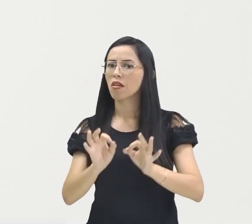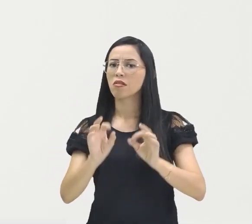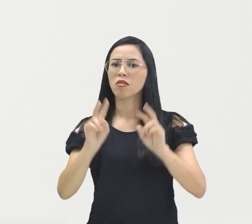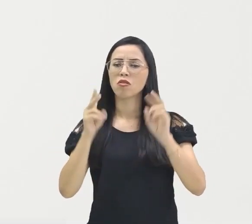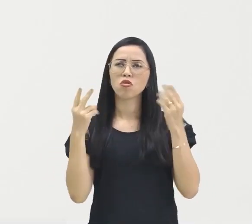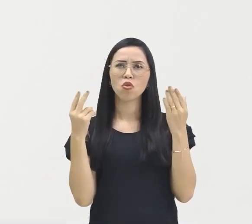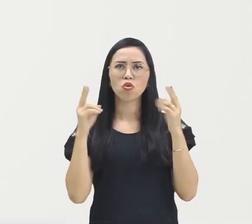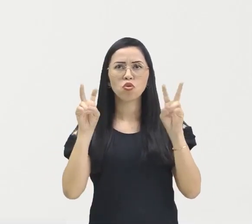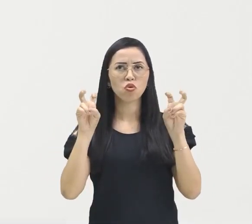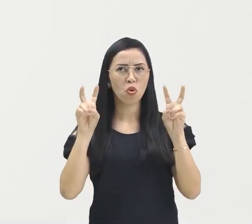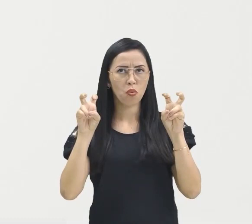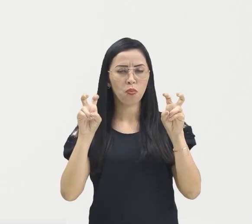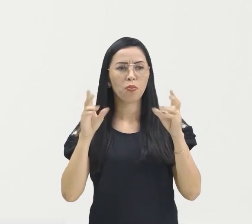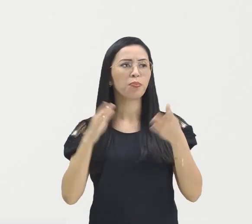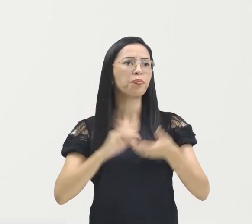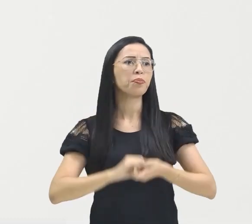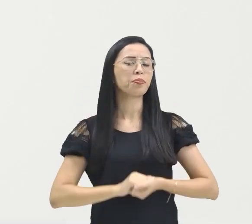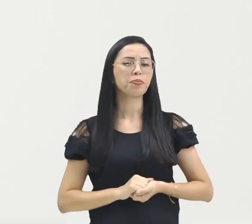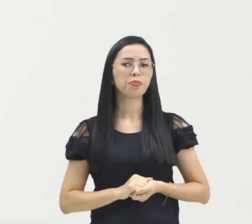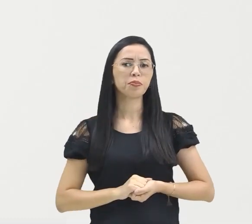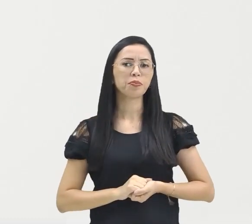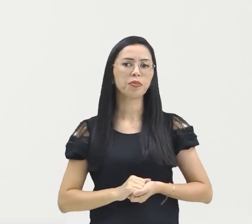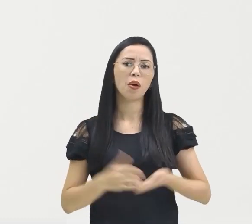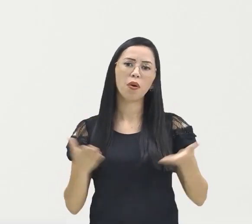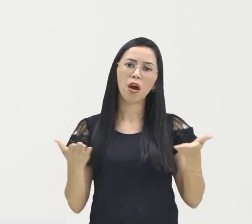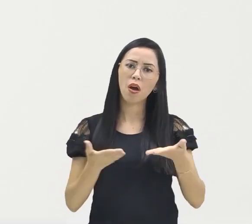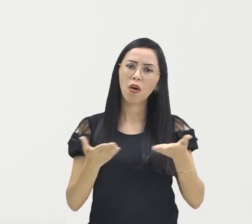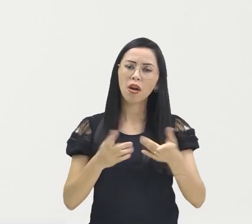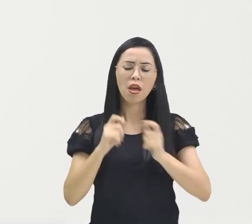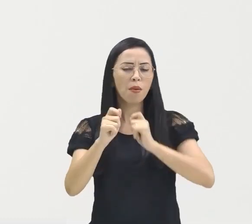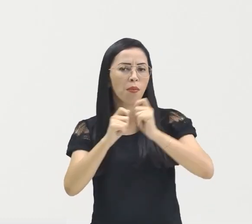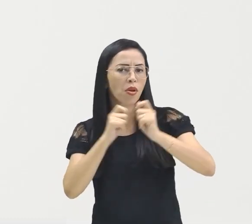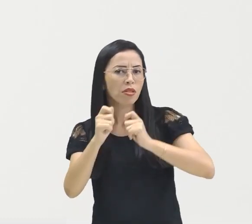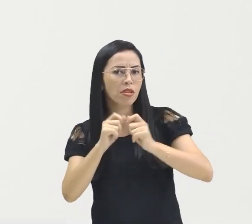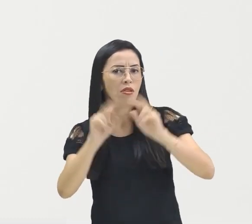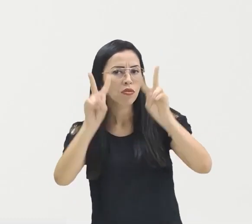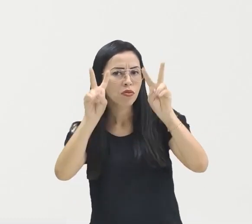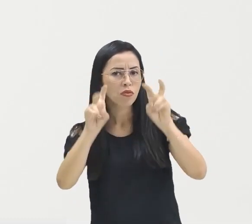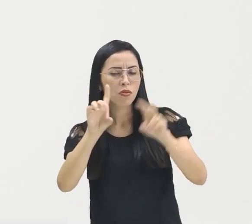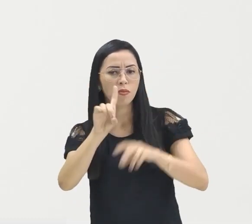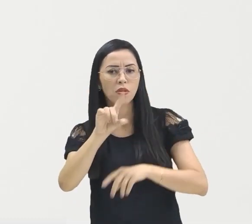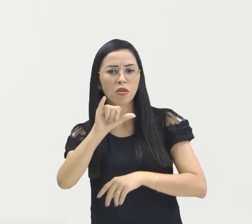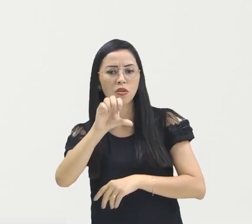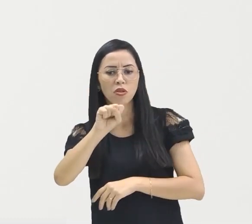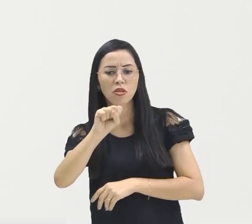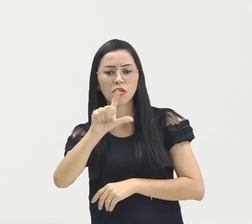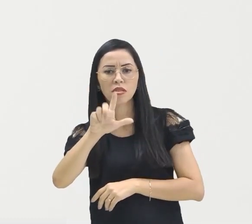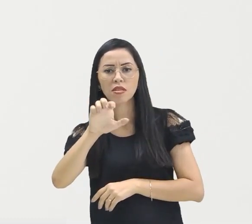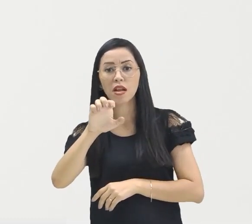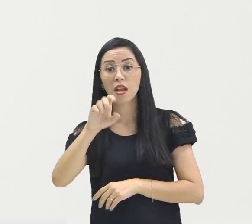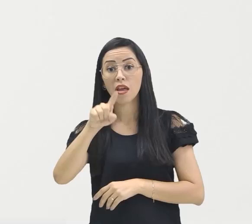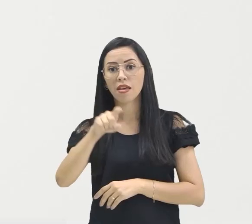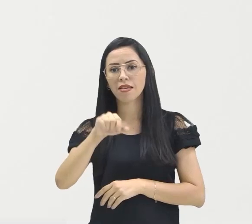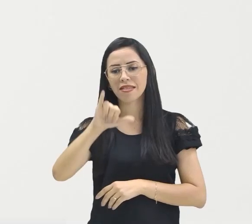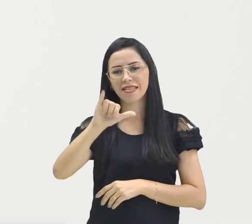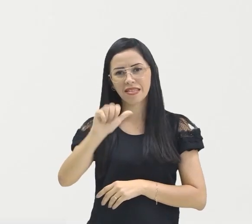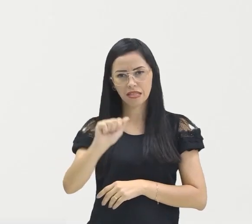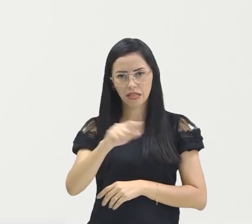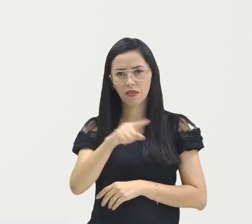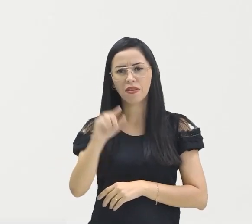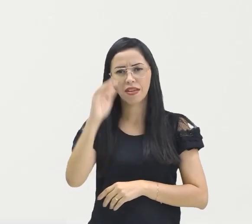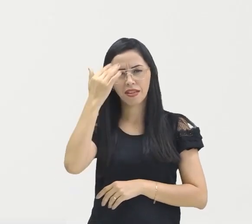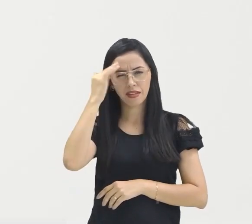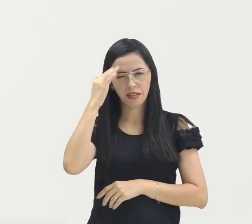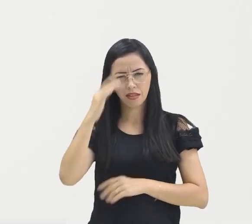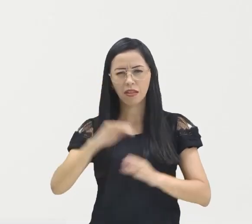tema. A reportagem sobre dislexia, ela faz. Vocês conseguiram entender tudo que está ali. A organização da